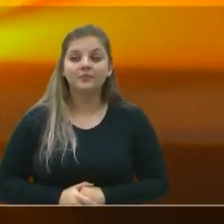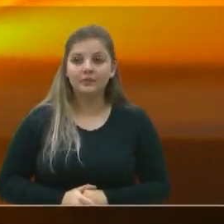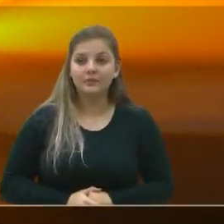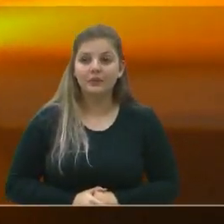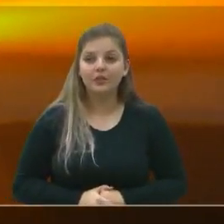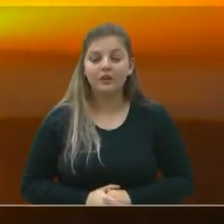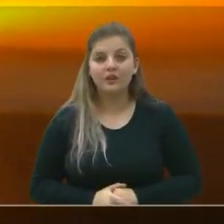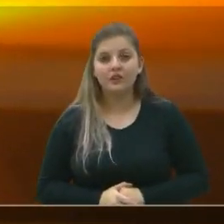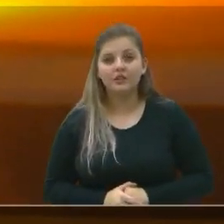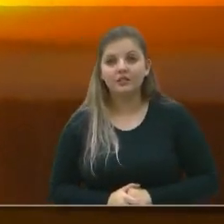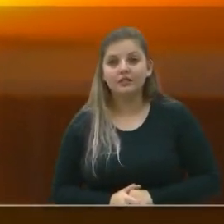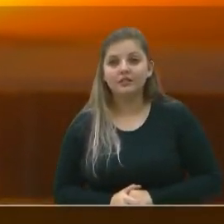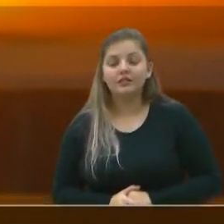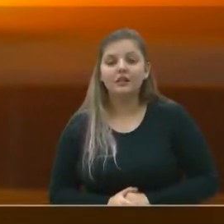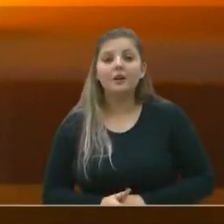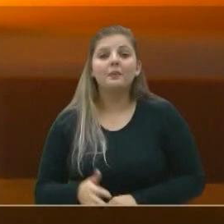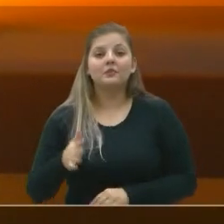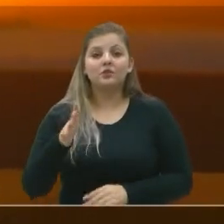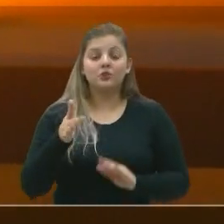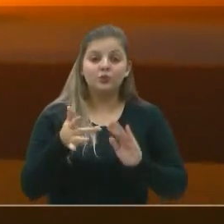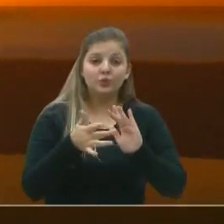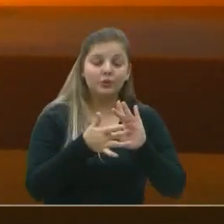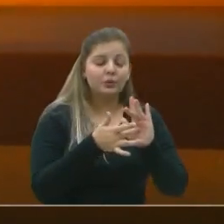ouvir. Meu tudo está aqui.